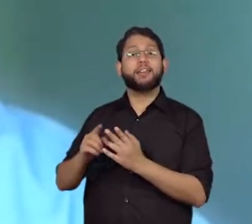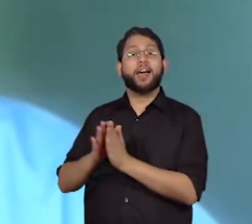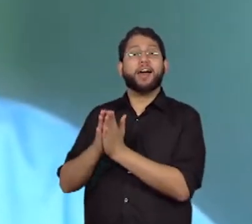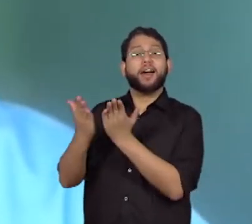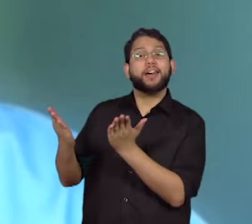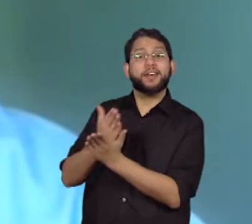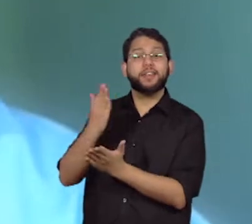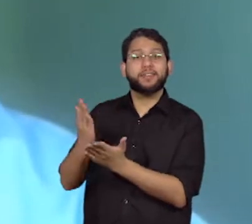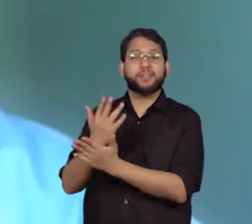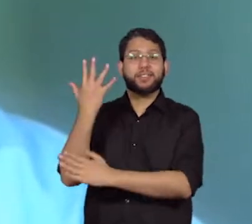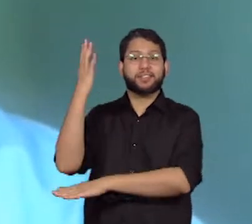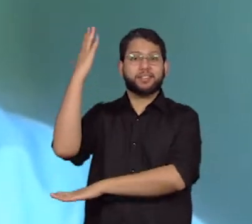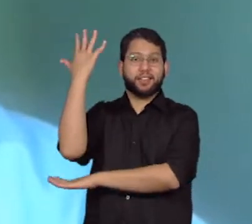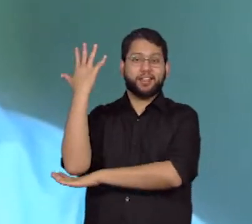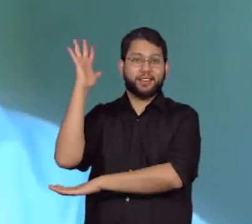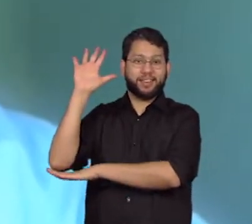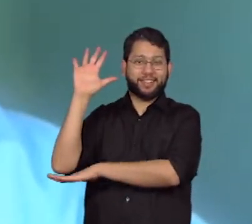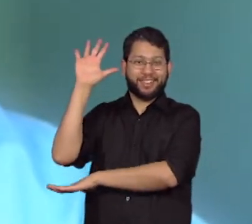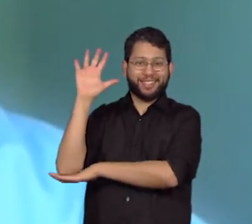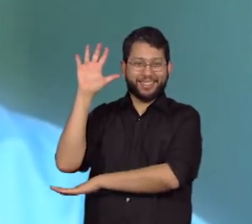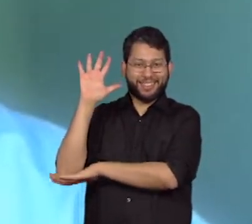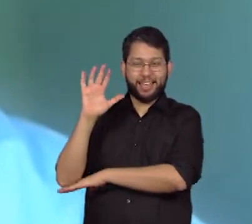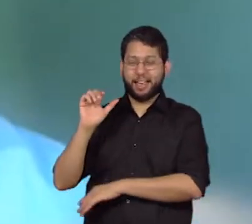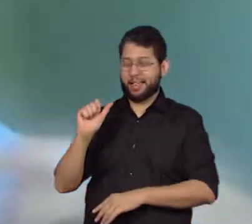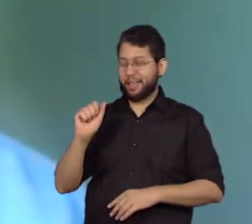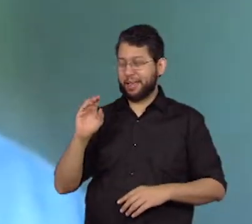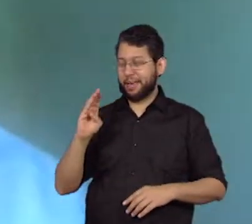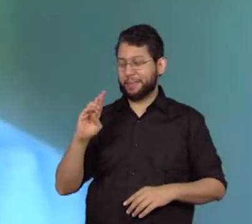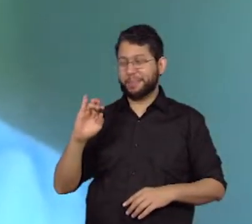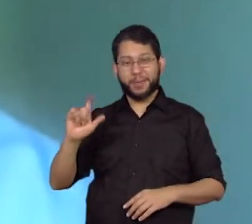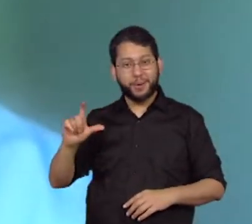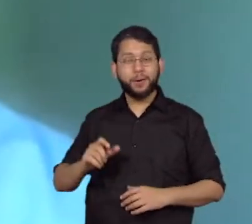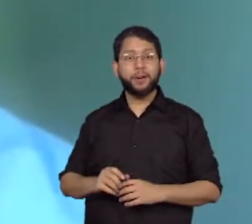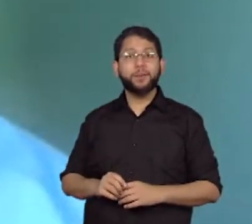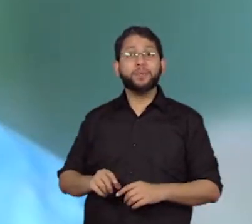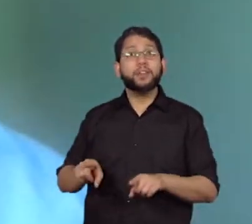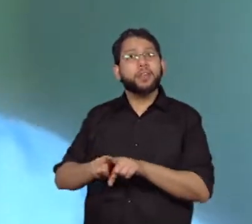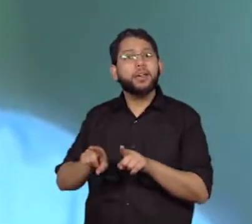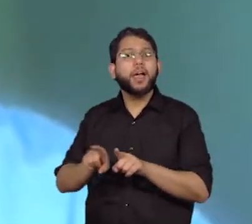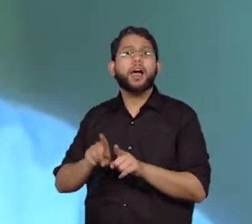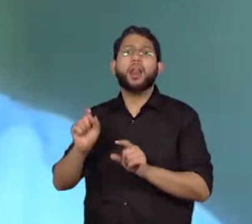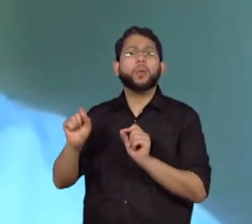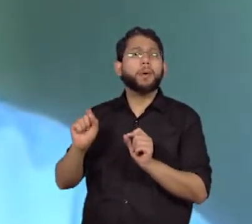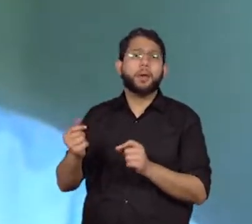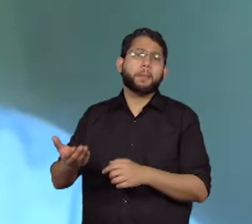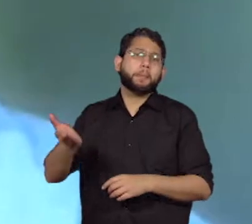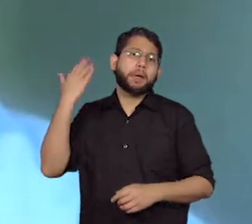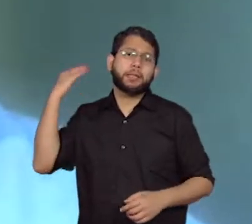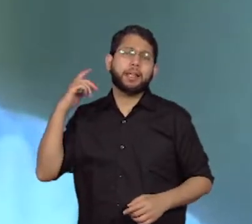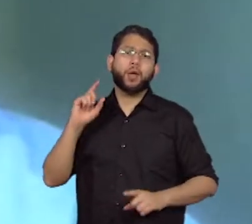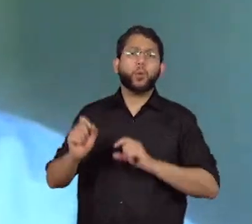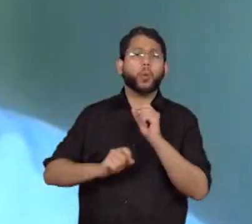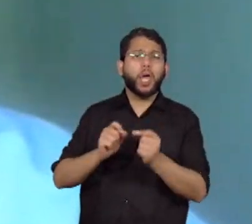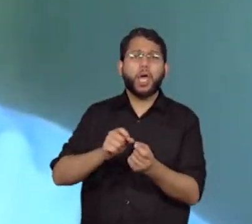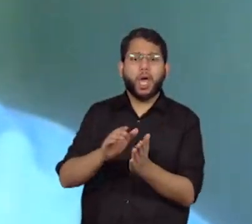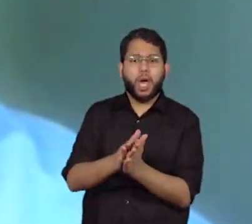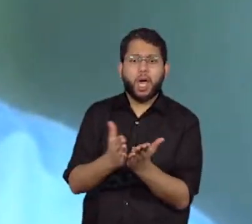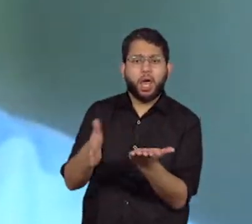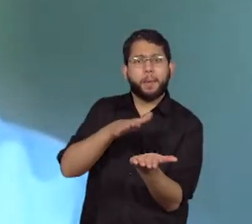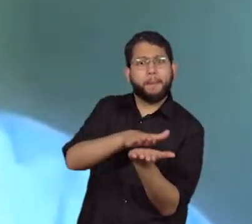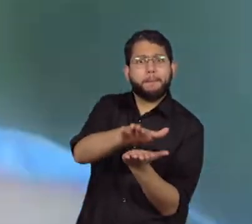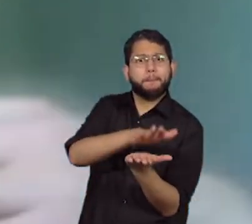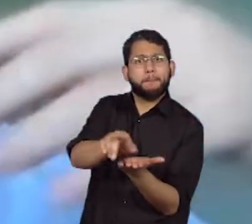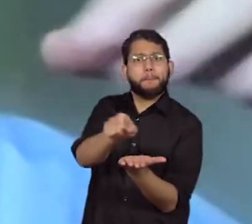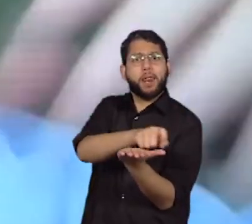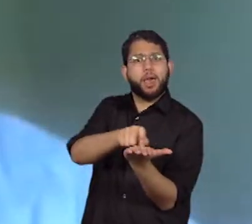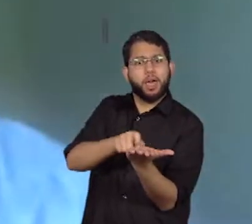escuros. Criaram, né, fundaram a revista, e eram tempos áureos, né, do jornalismo impresso, e era incrível, a gente fazia,